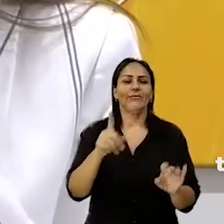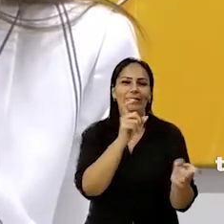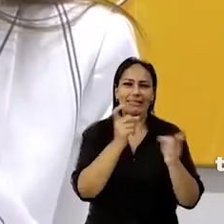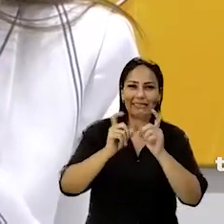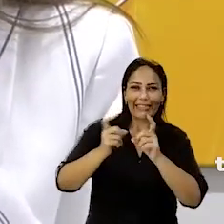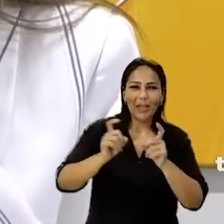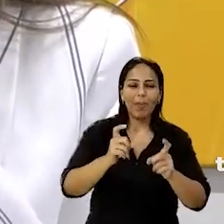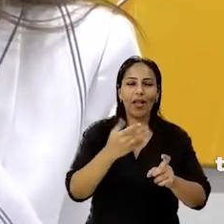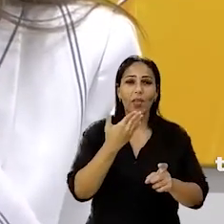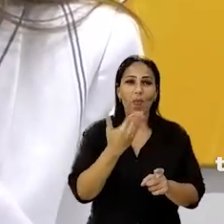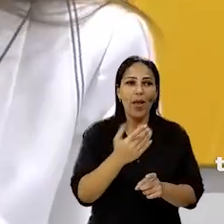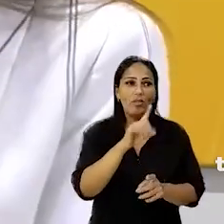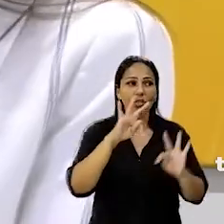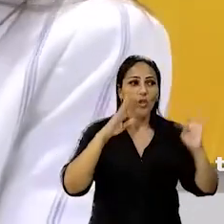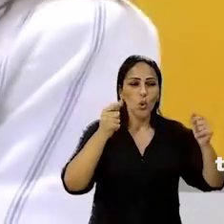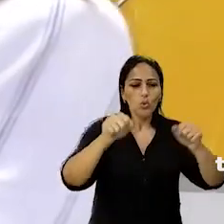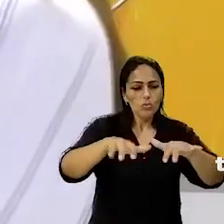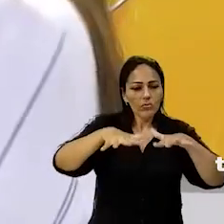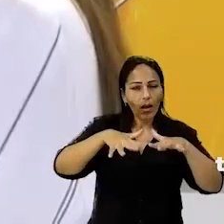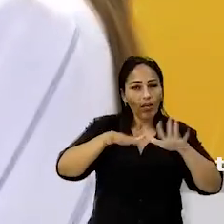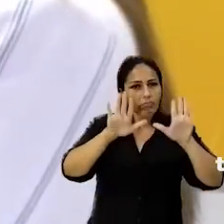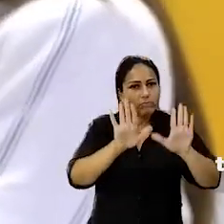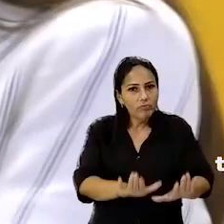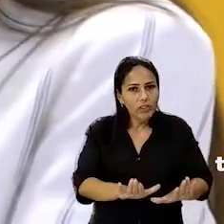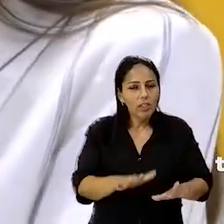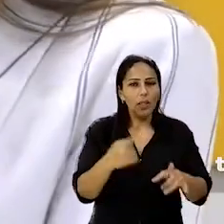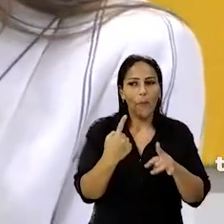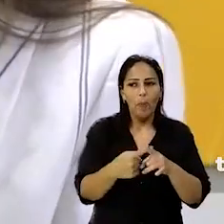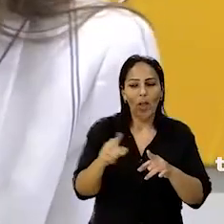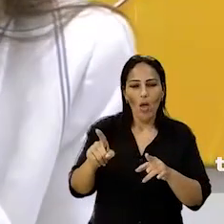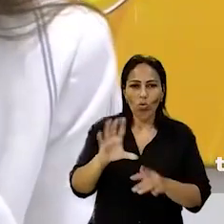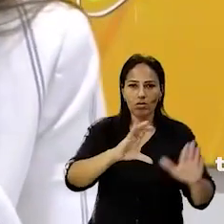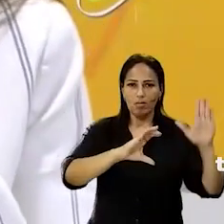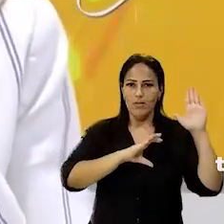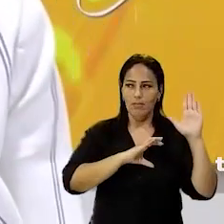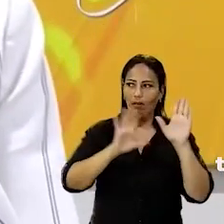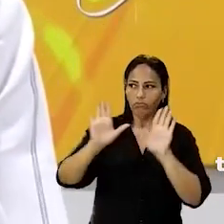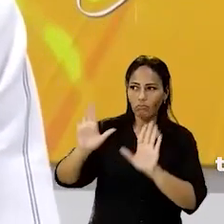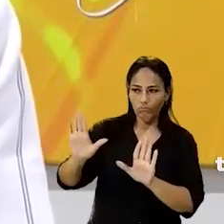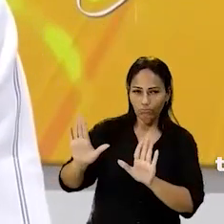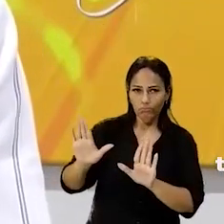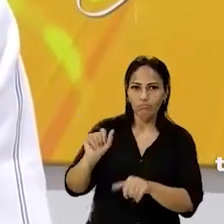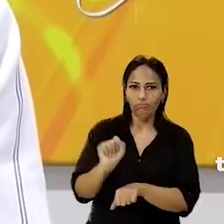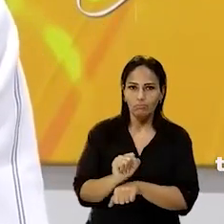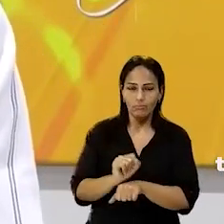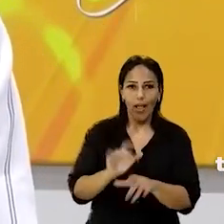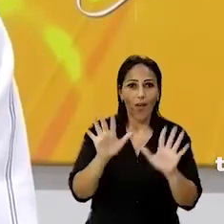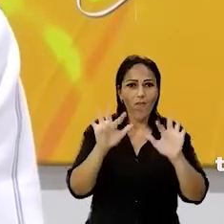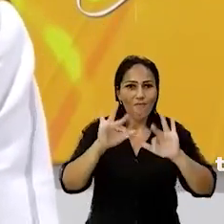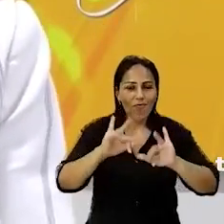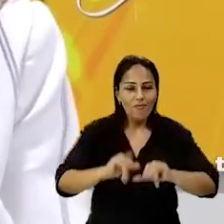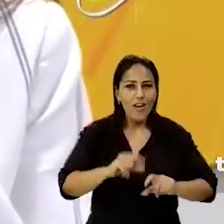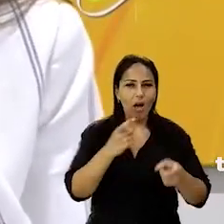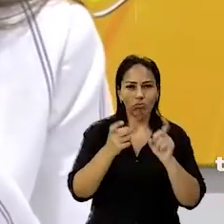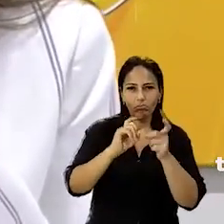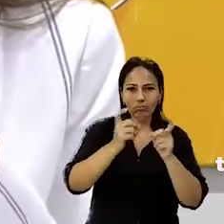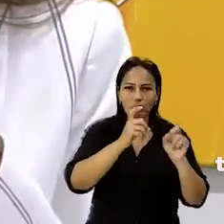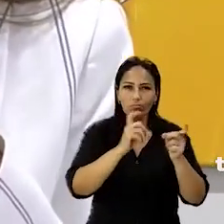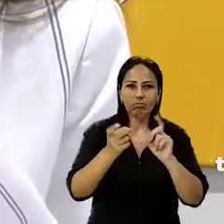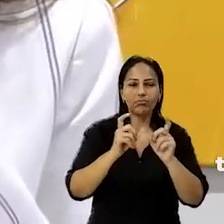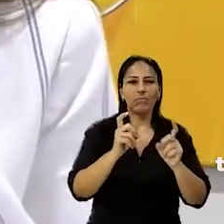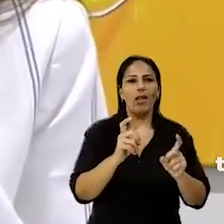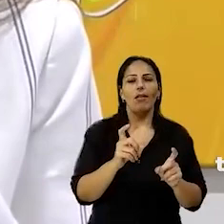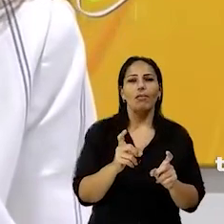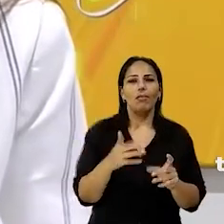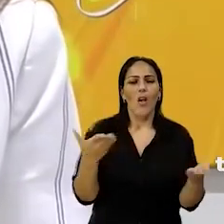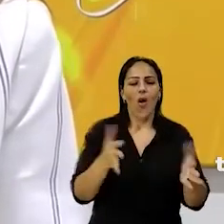toda a plateia permaneça no local e os candidatos também. Com isso, chegamos ao final deste debate,